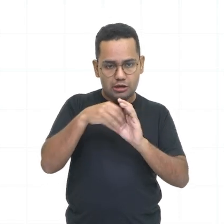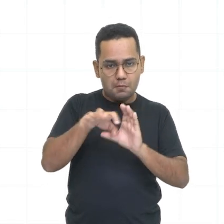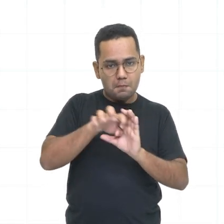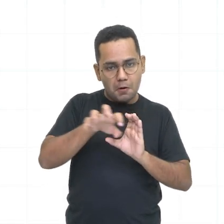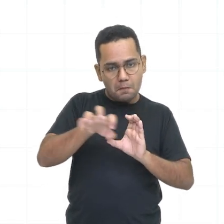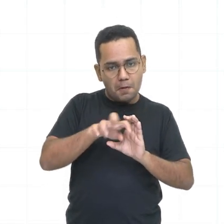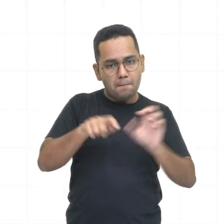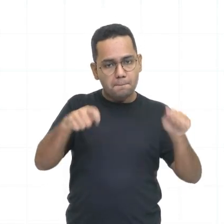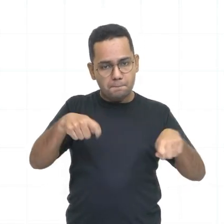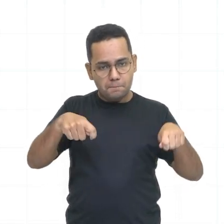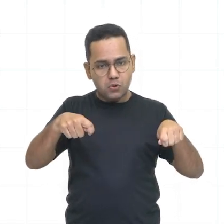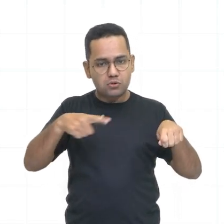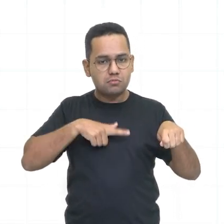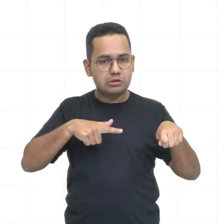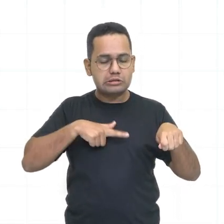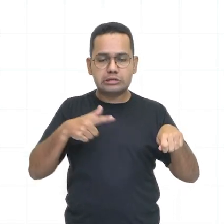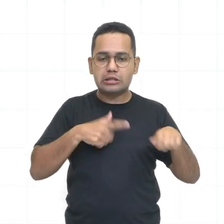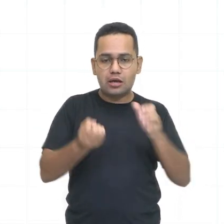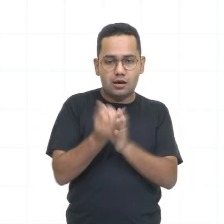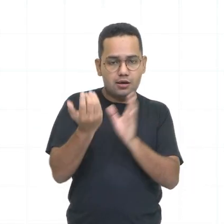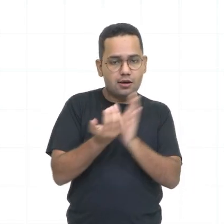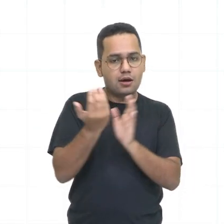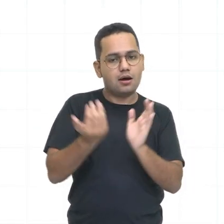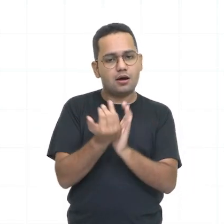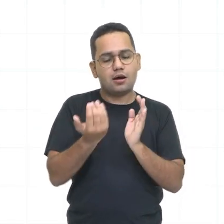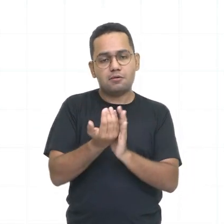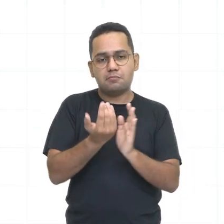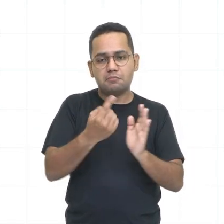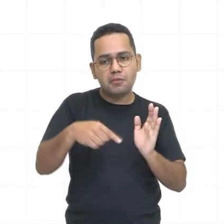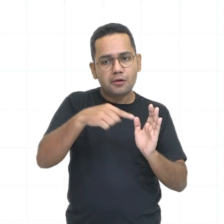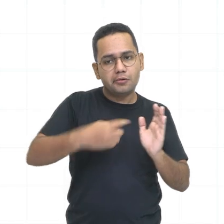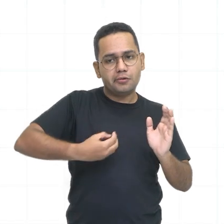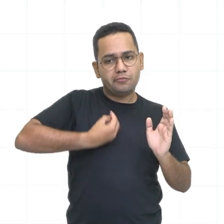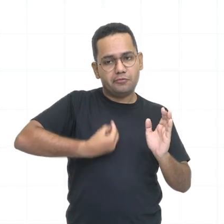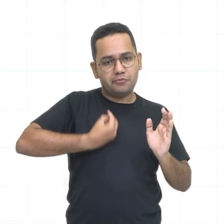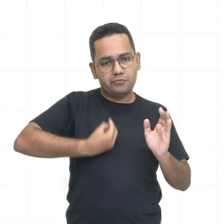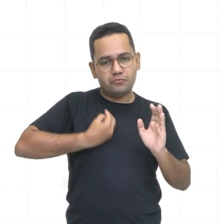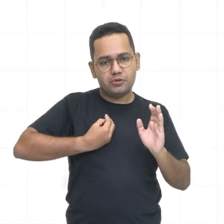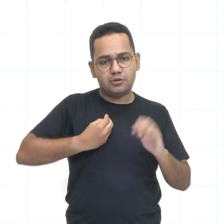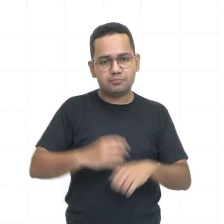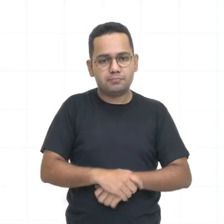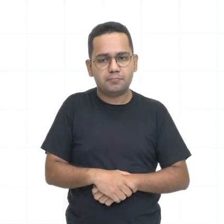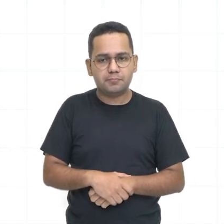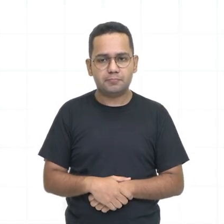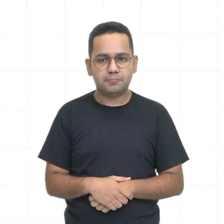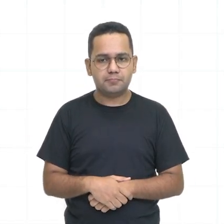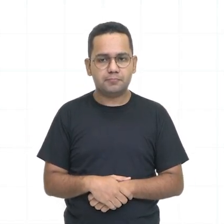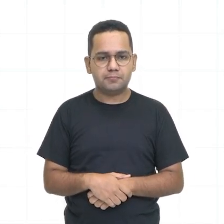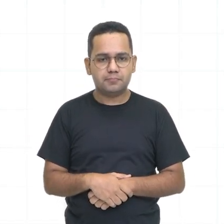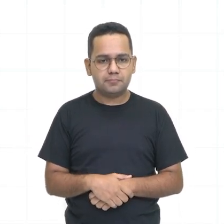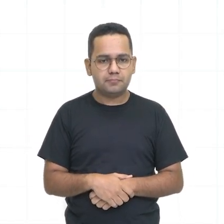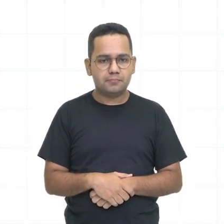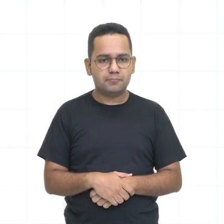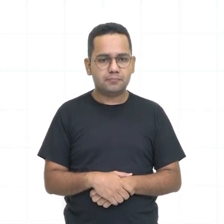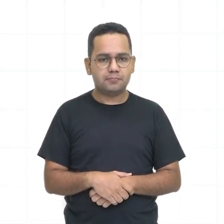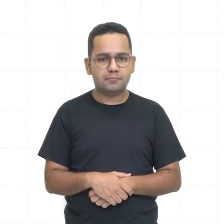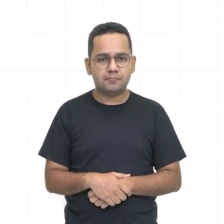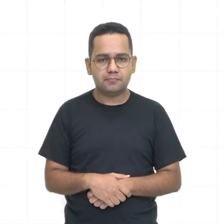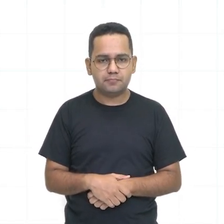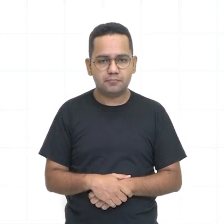respiração celular, que produz a maior parte da energia utilizada nas funções vitais da